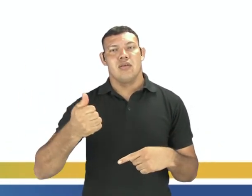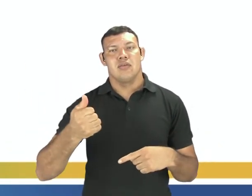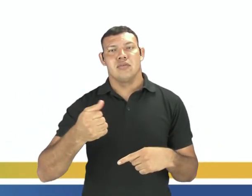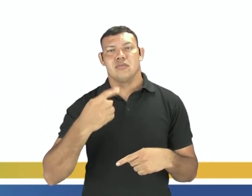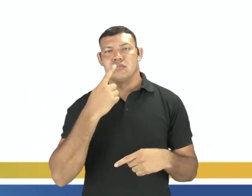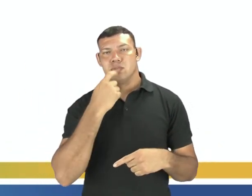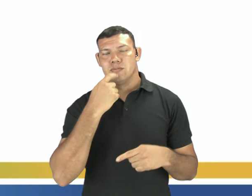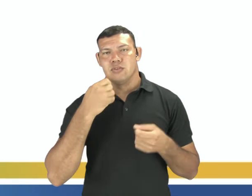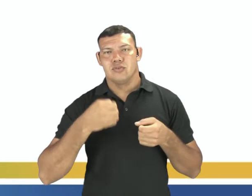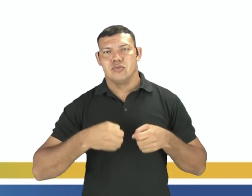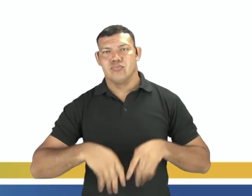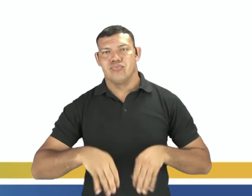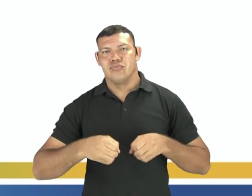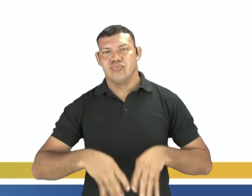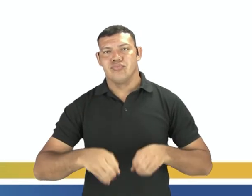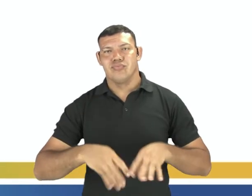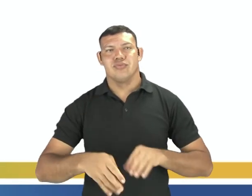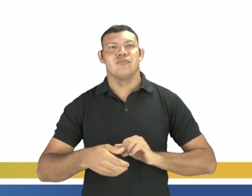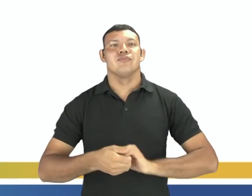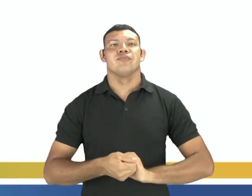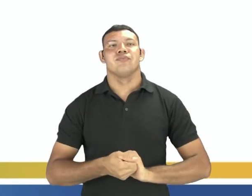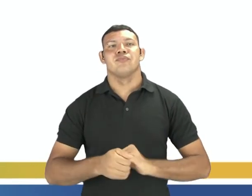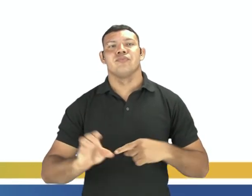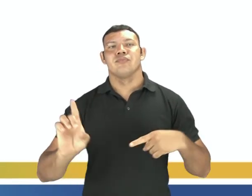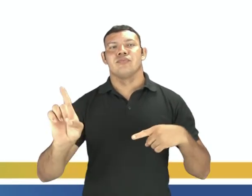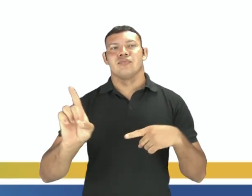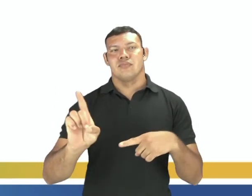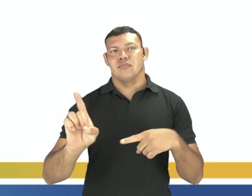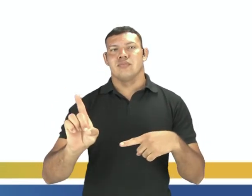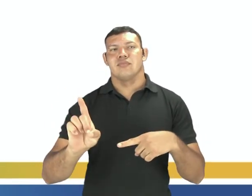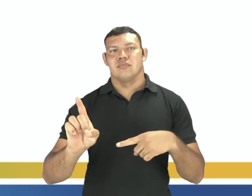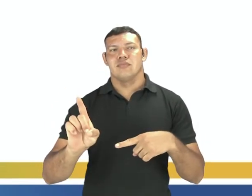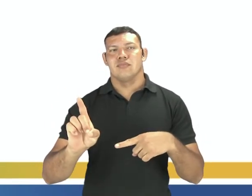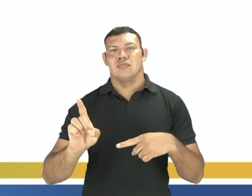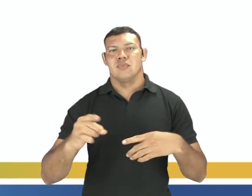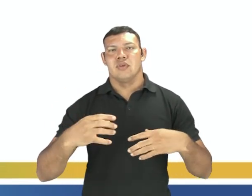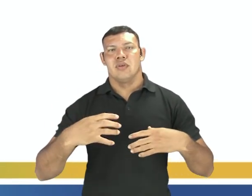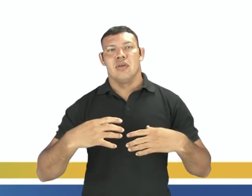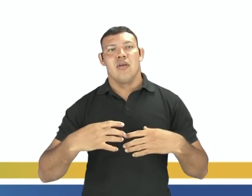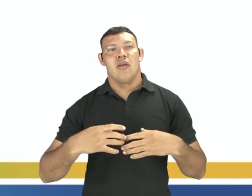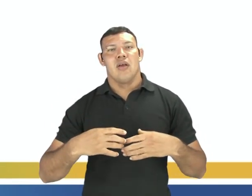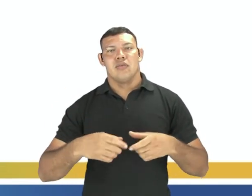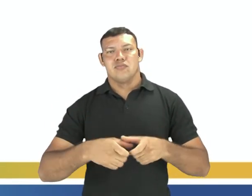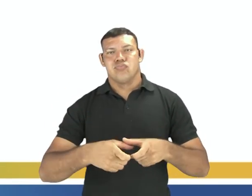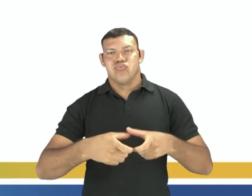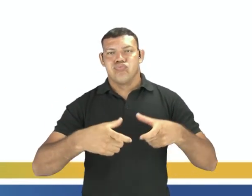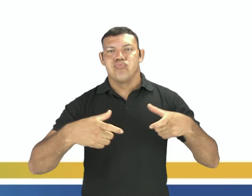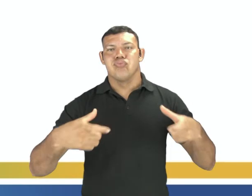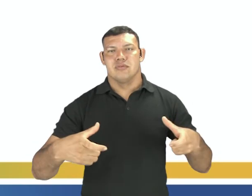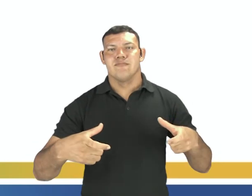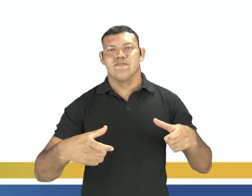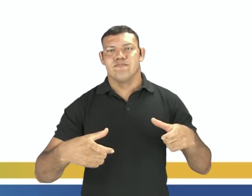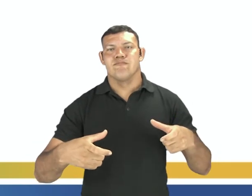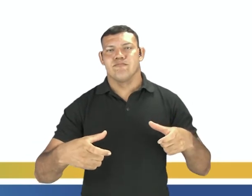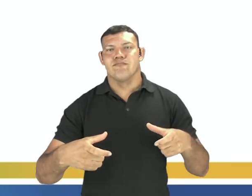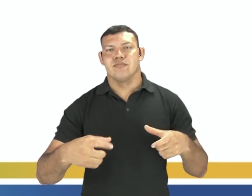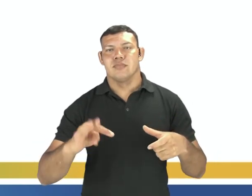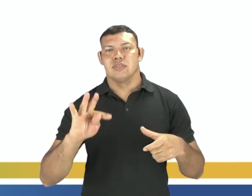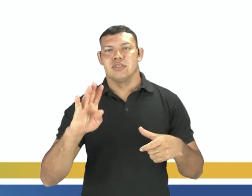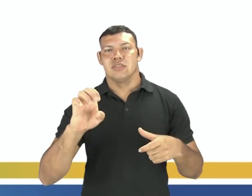aumento da estatura. D, aumento em volume dos testículos e oscilação de